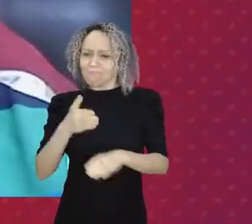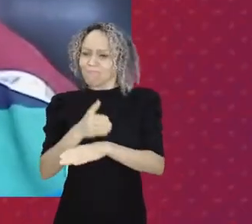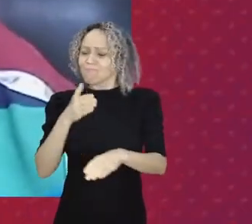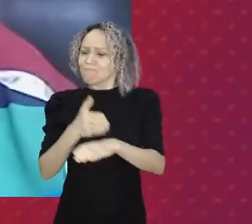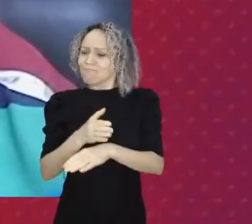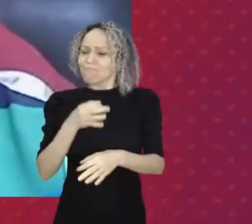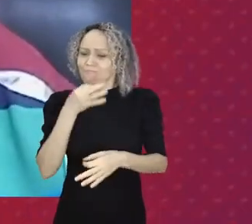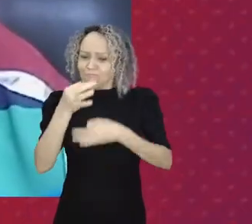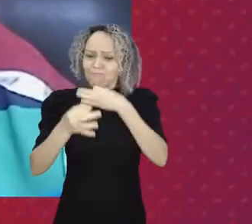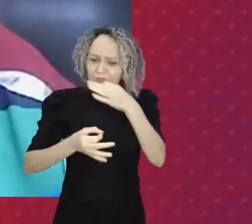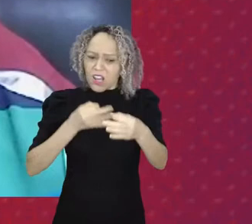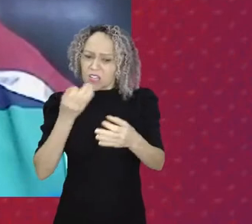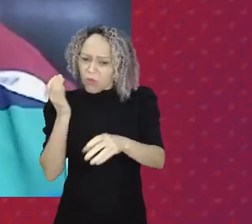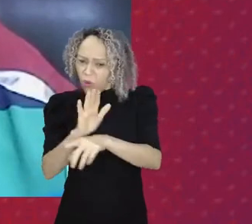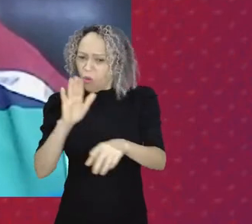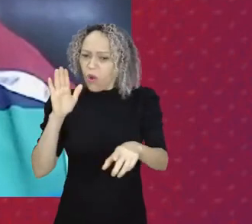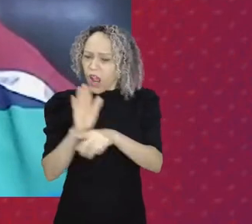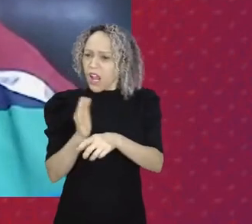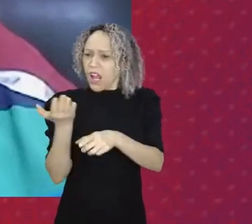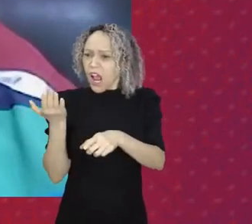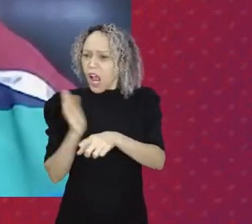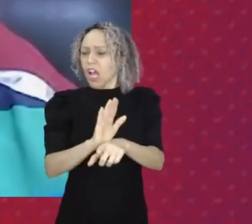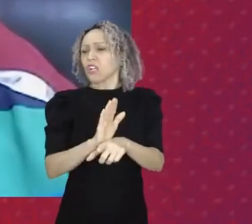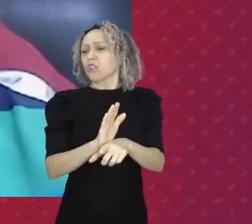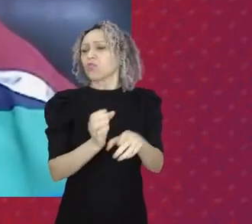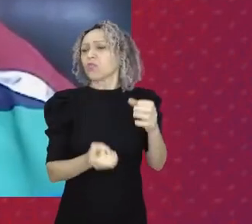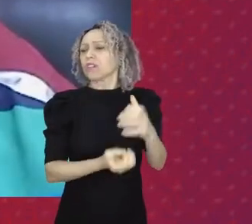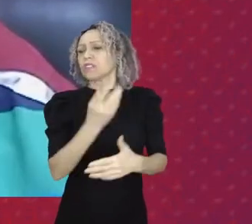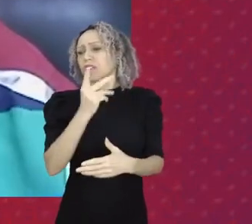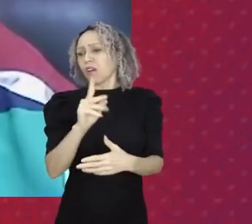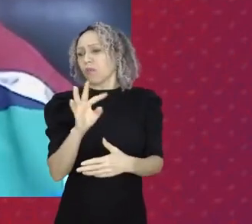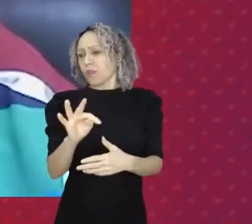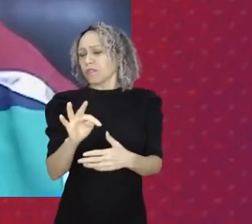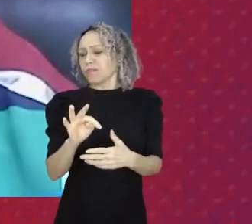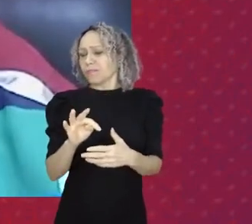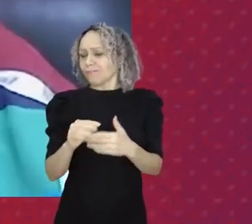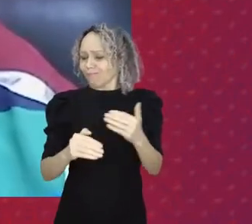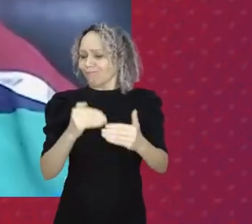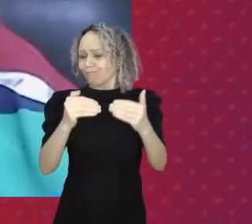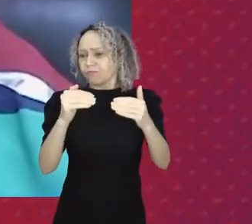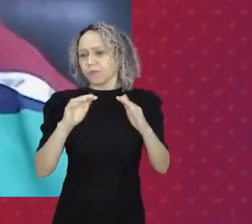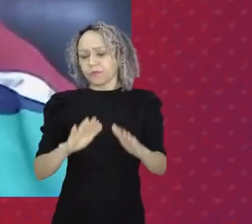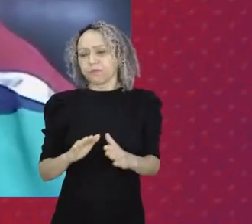acho assim que, quando a gente teve também, em